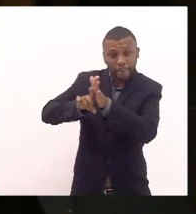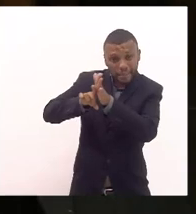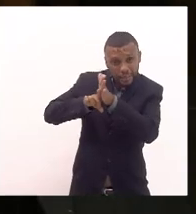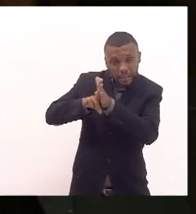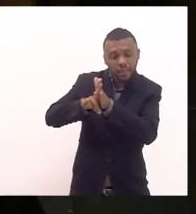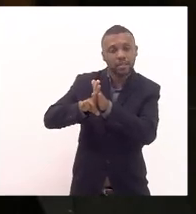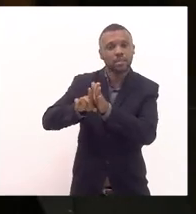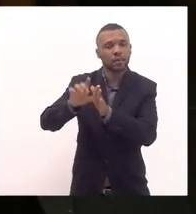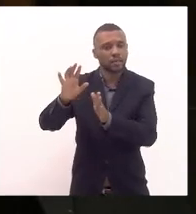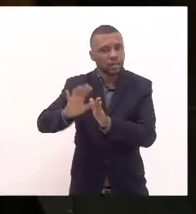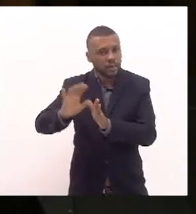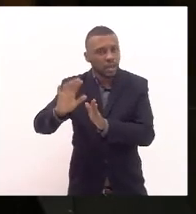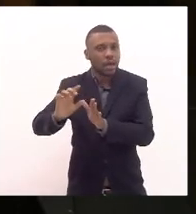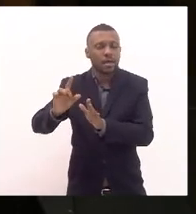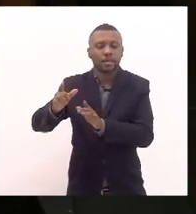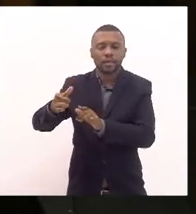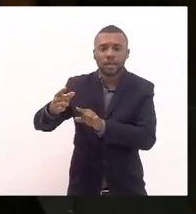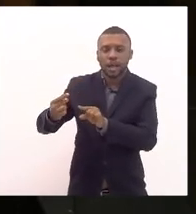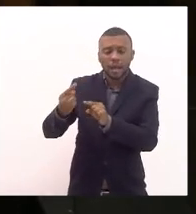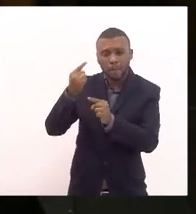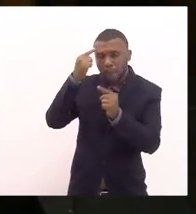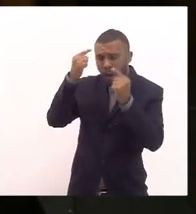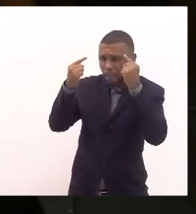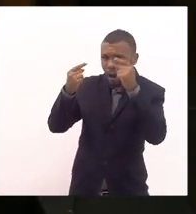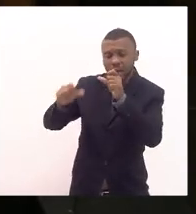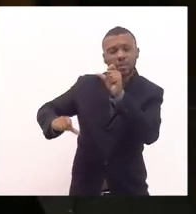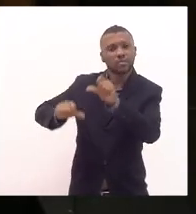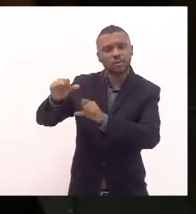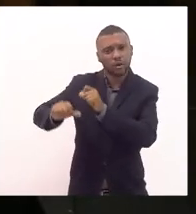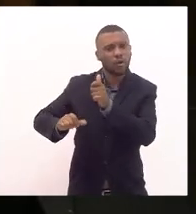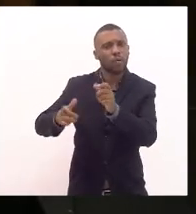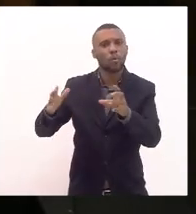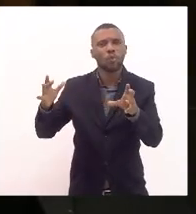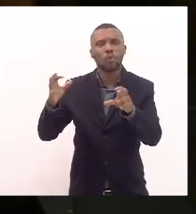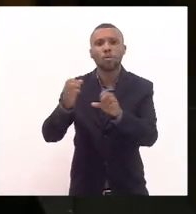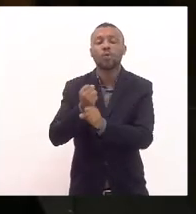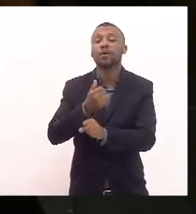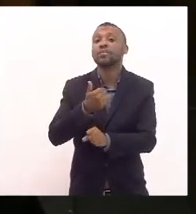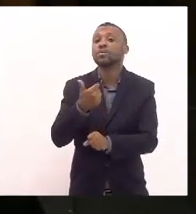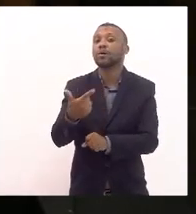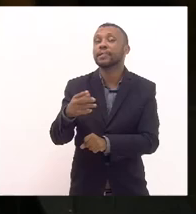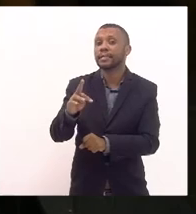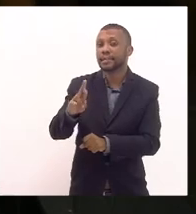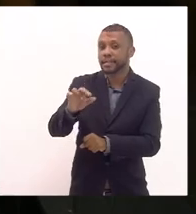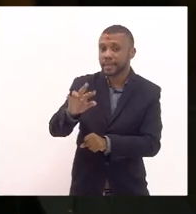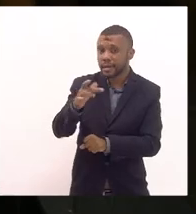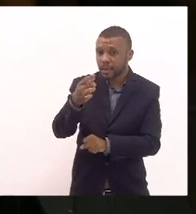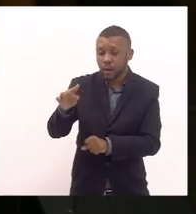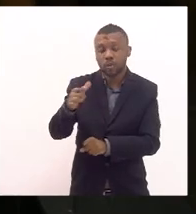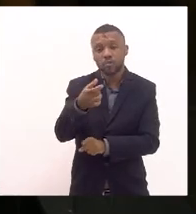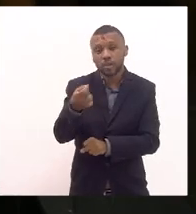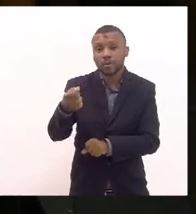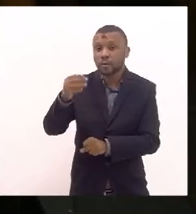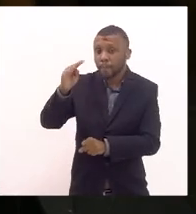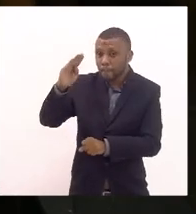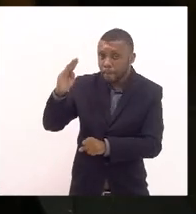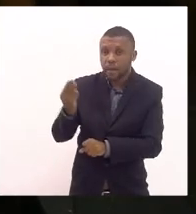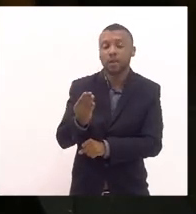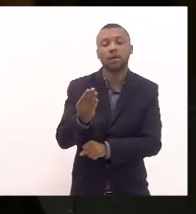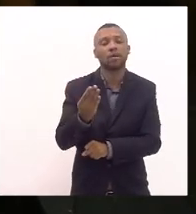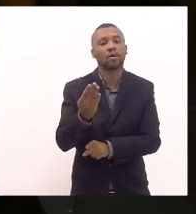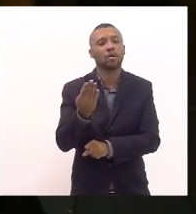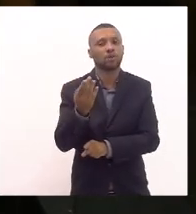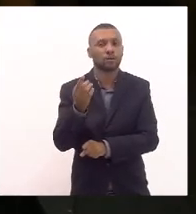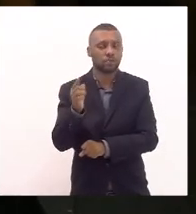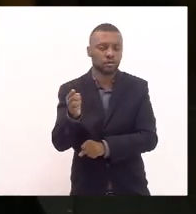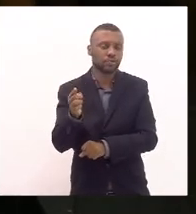o PIB chinês em 2018 bateu a barreira de 12 milhões e 200 bilhões